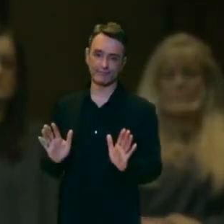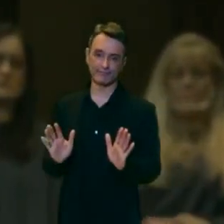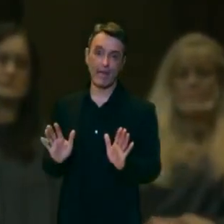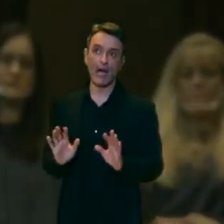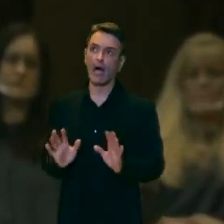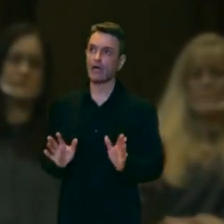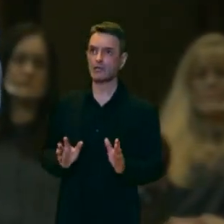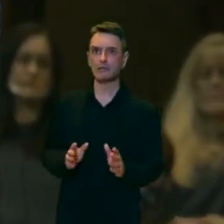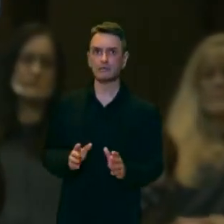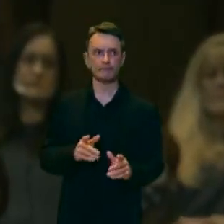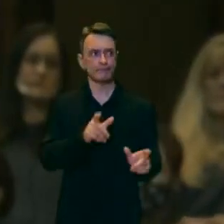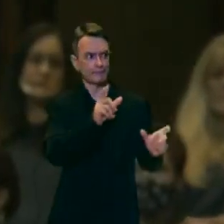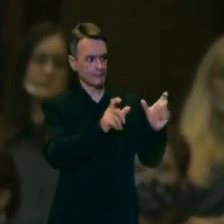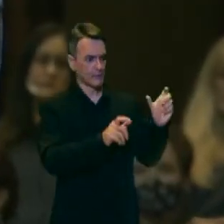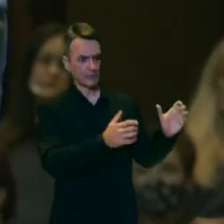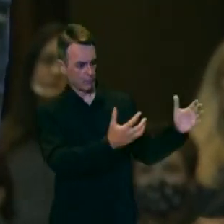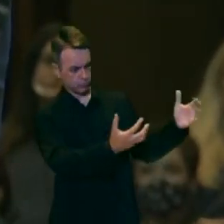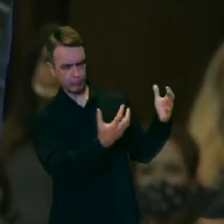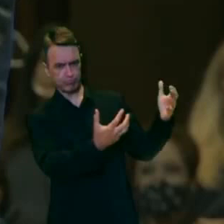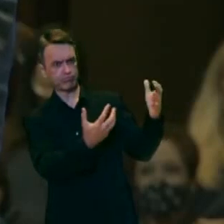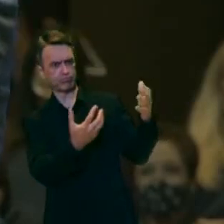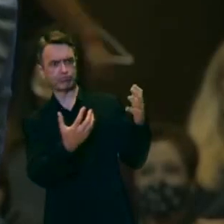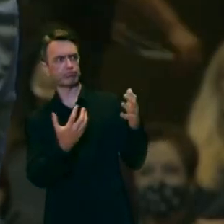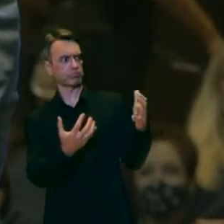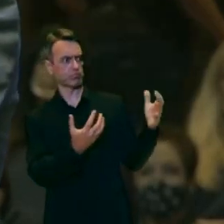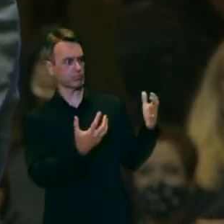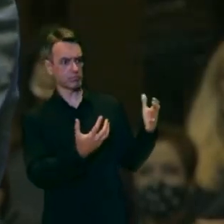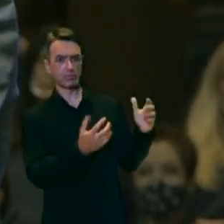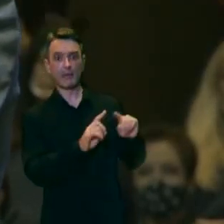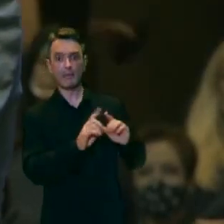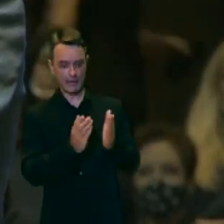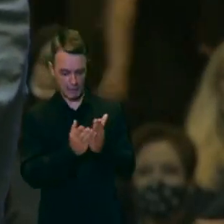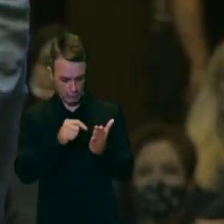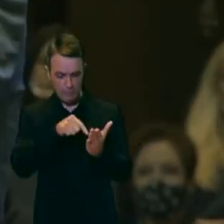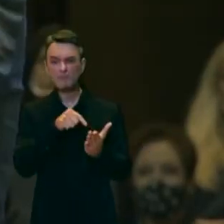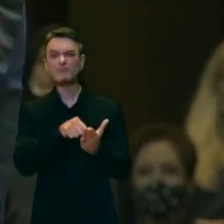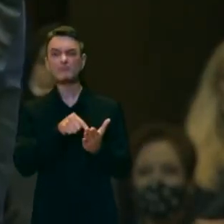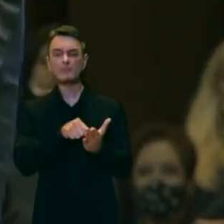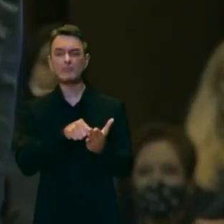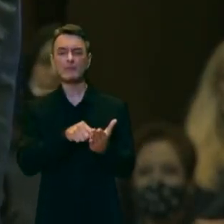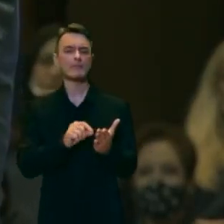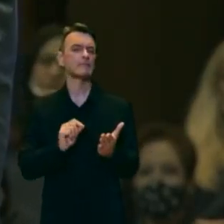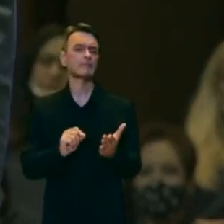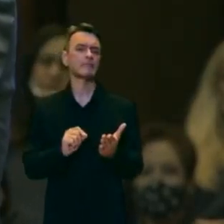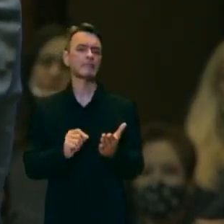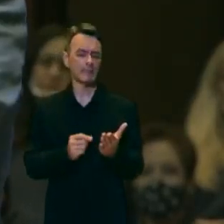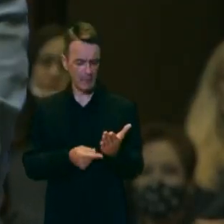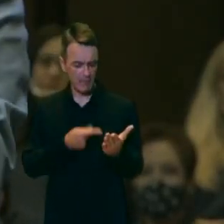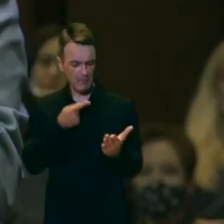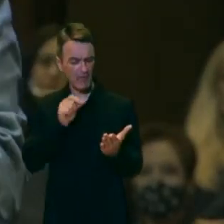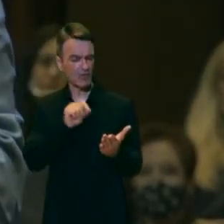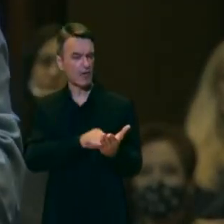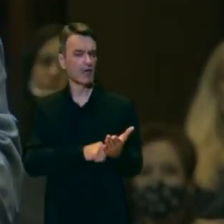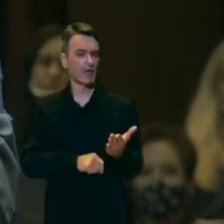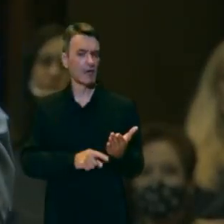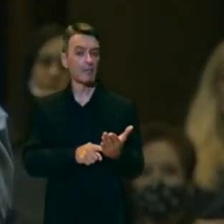a gente tem que optar pelaquela que está registrada nas Escrituras, aquela que veio da parte de Deus para a nossa